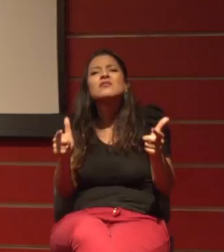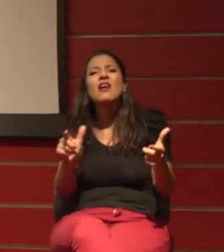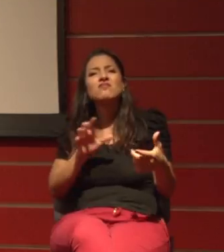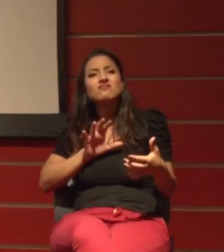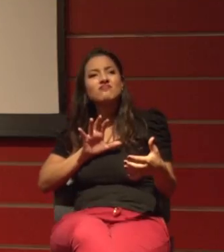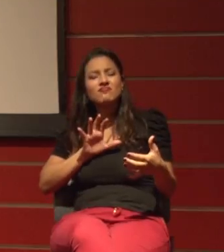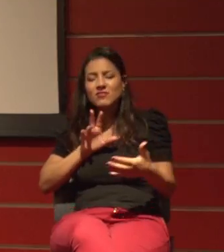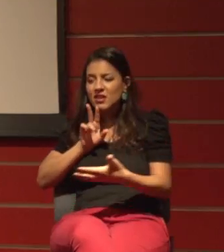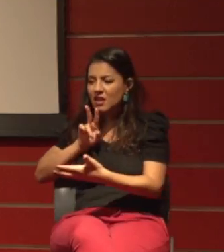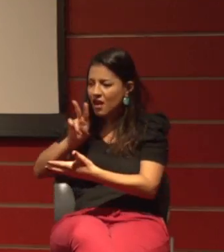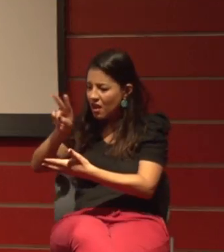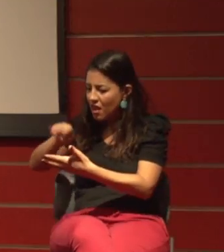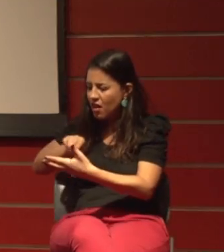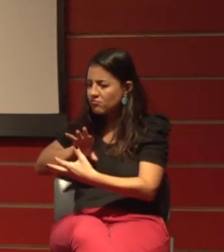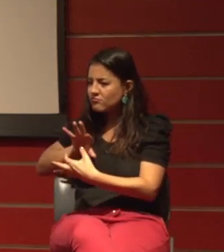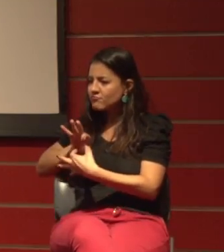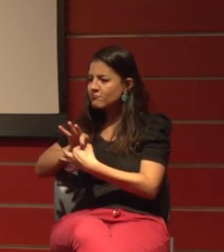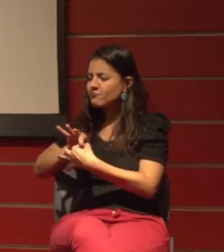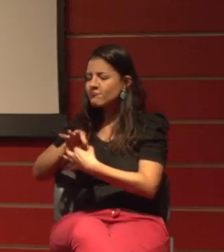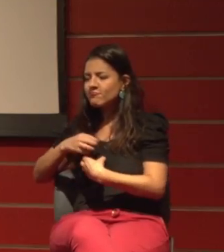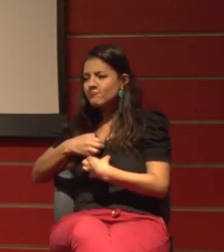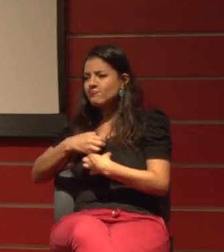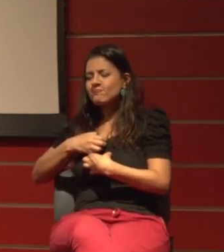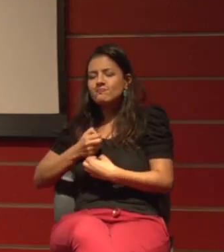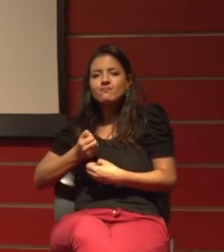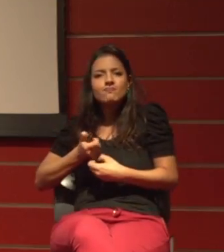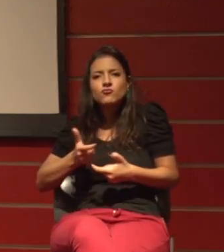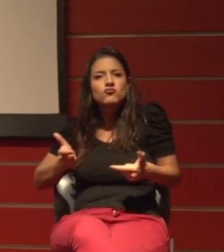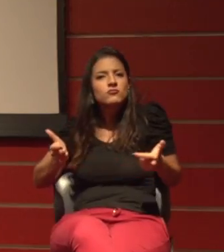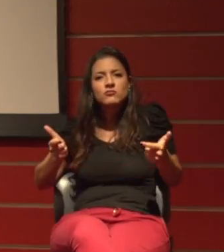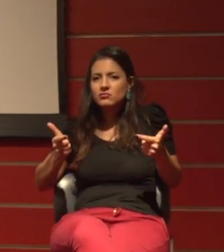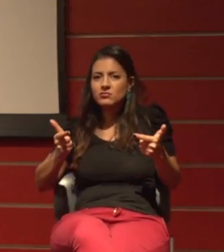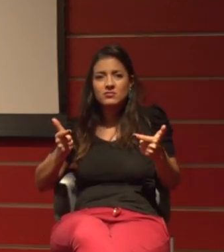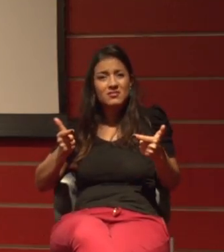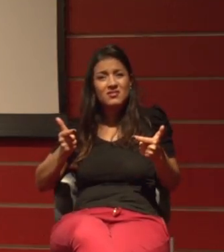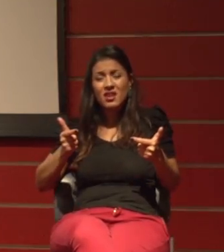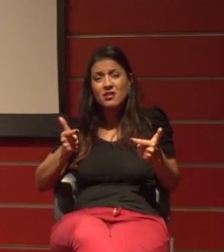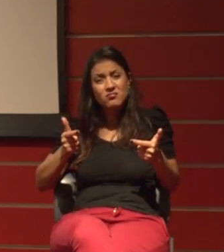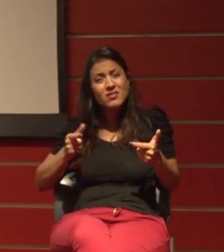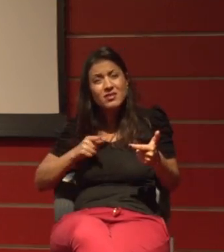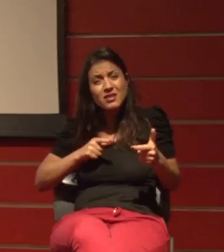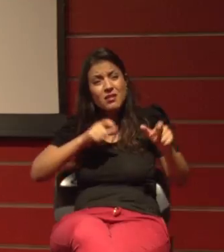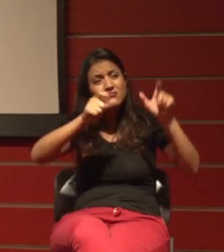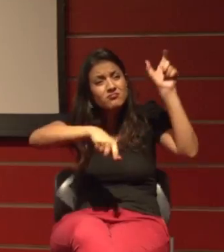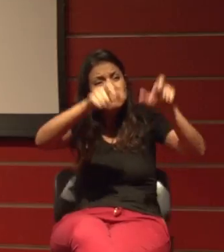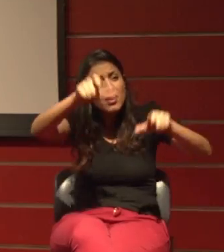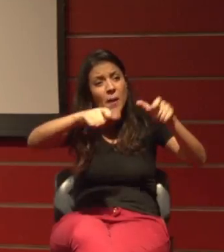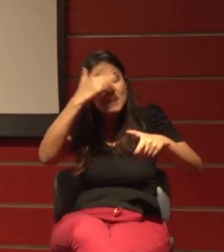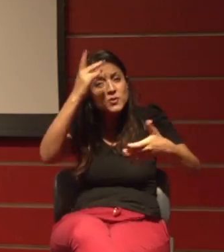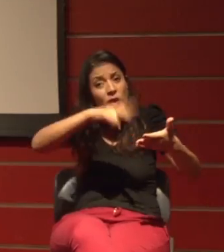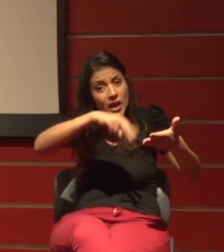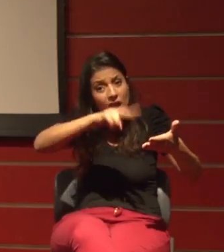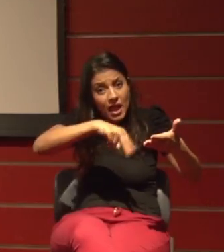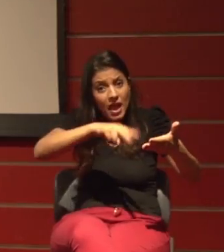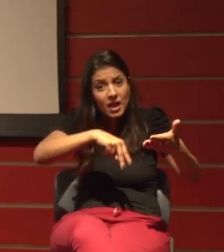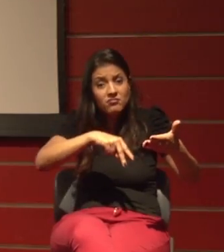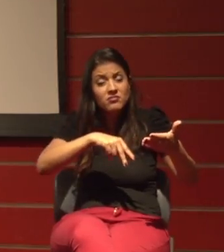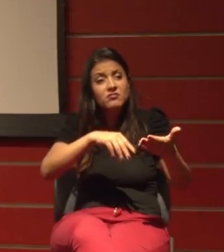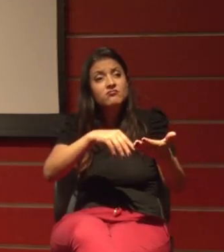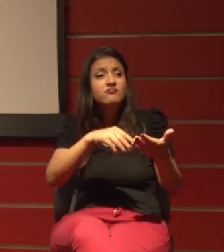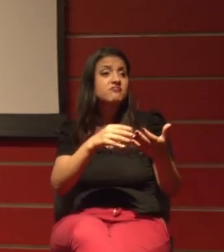conexão com elas né Eu acho que aí a gente deixa de formar tantos leitor tanto leitores quanto novos